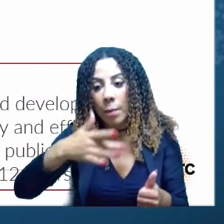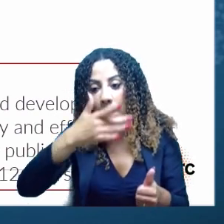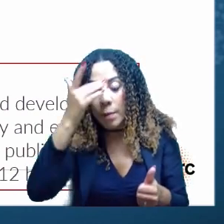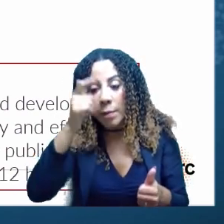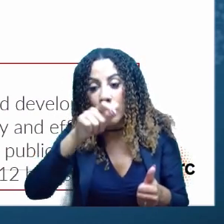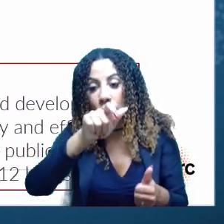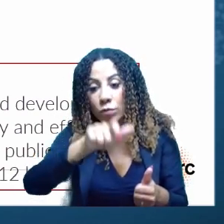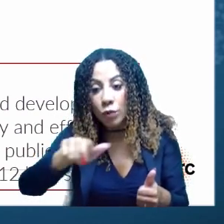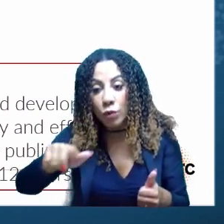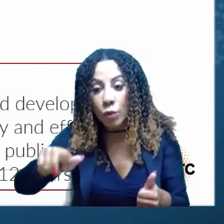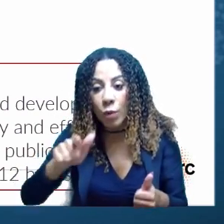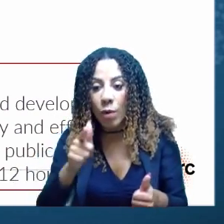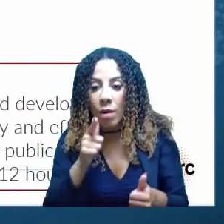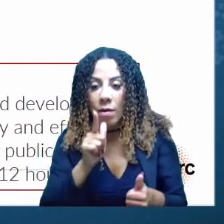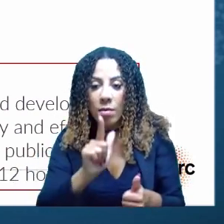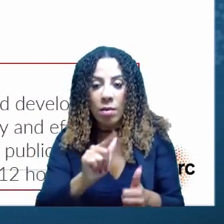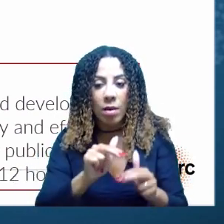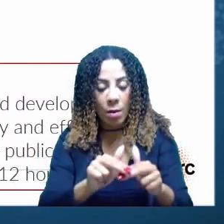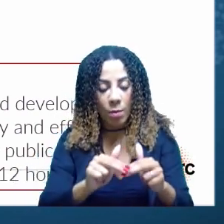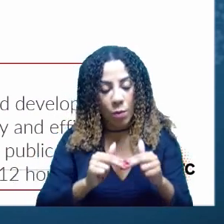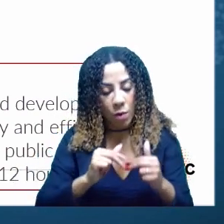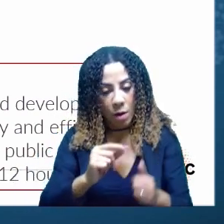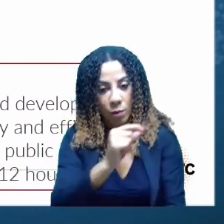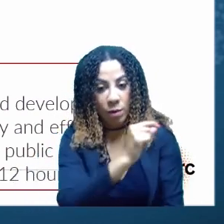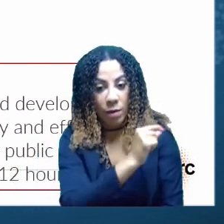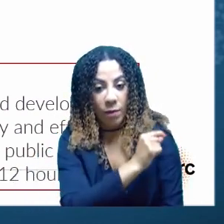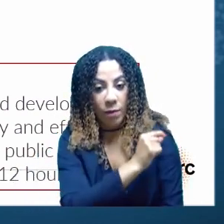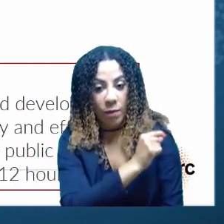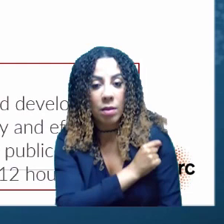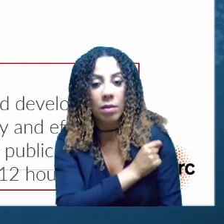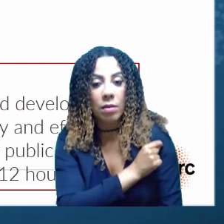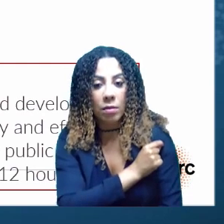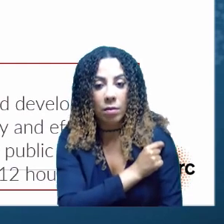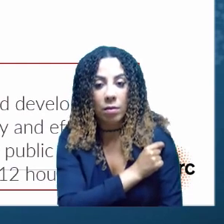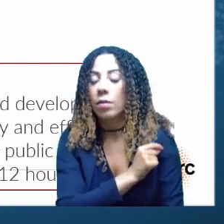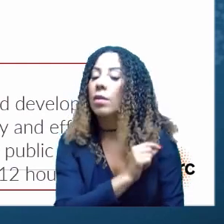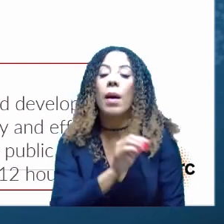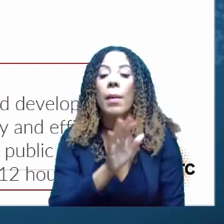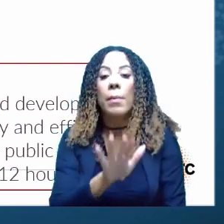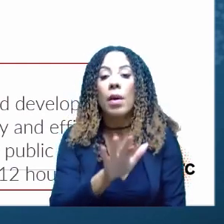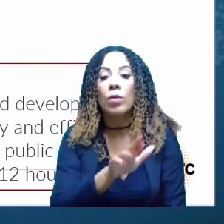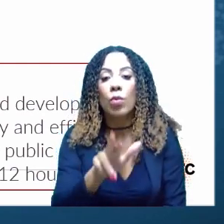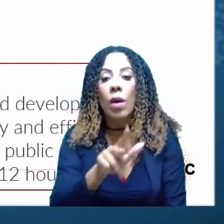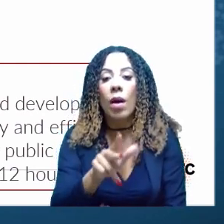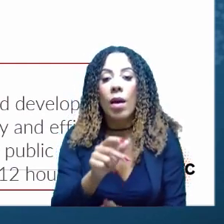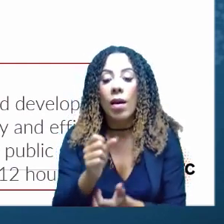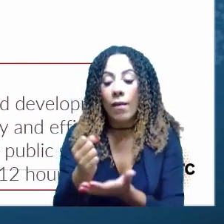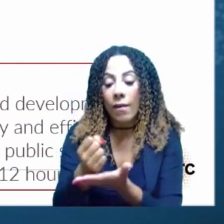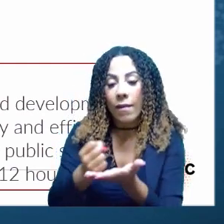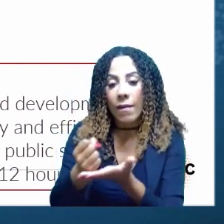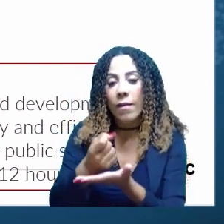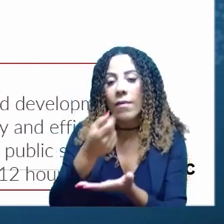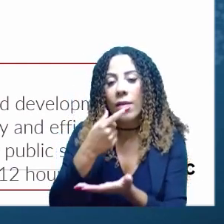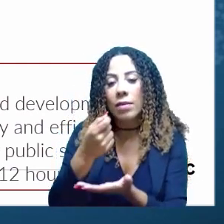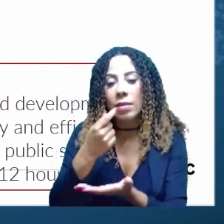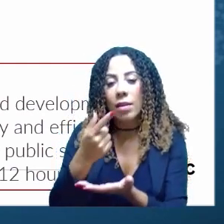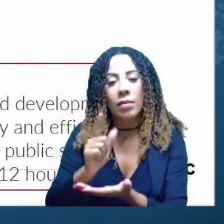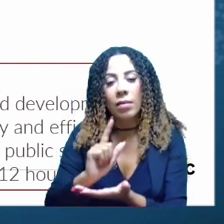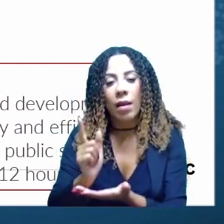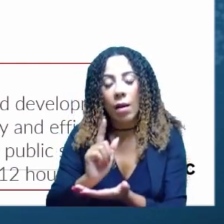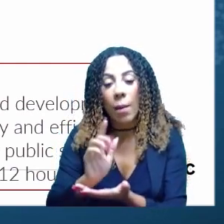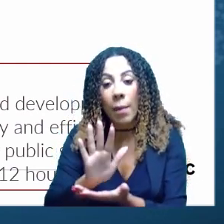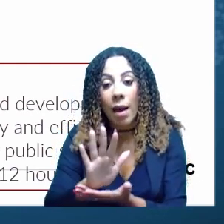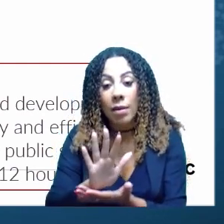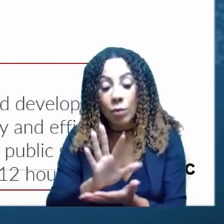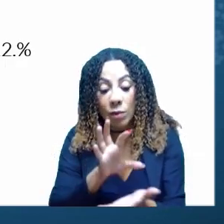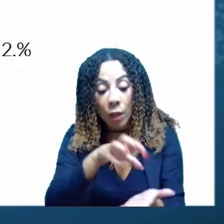ganharam com as vacinas, como a Moderna, não foram as farmacêuticas Moderna ou Pfizer, mas foi o setor